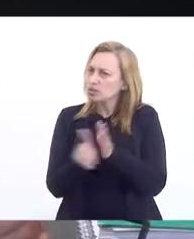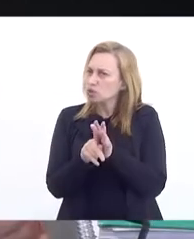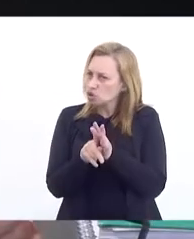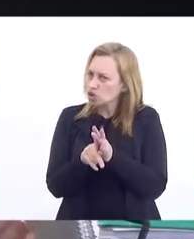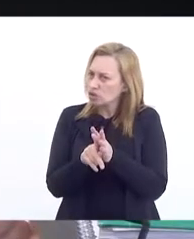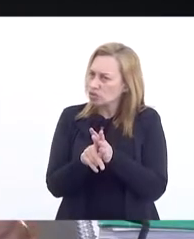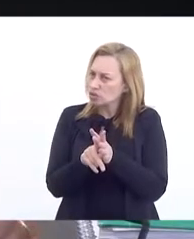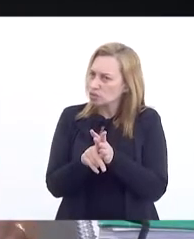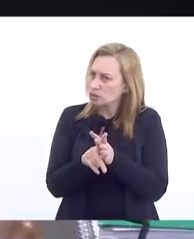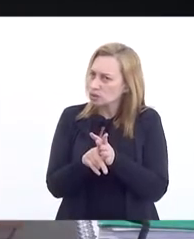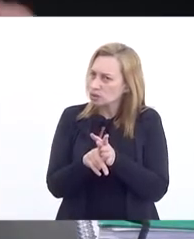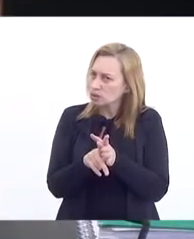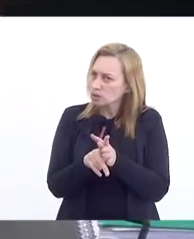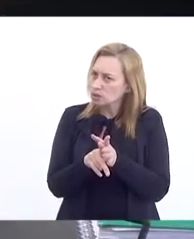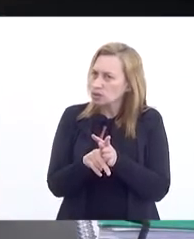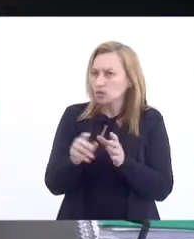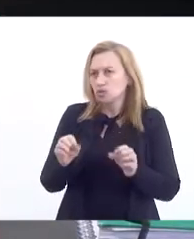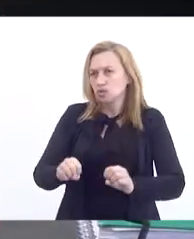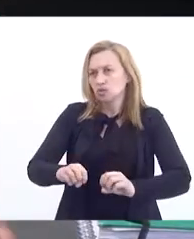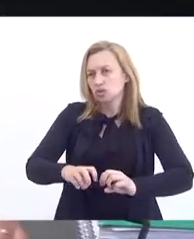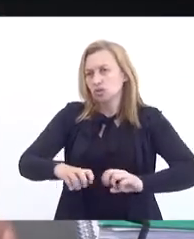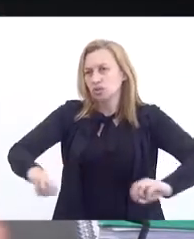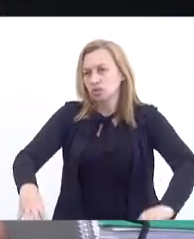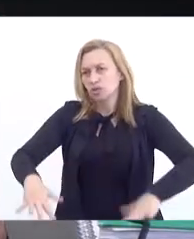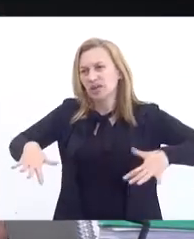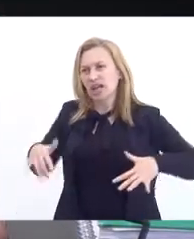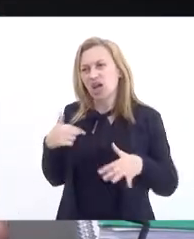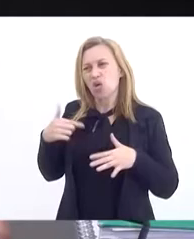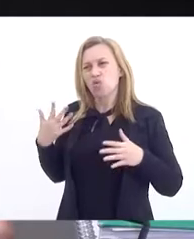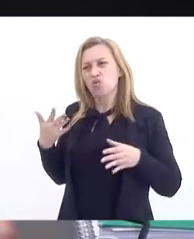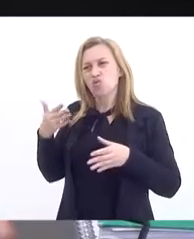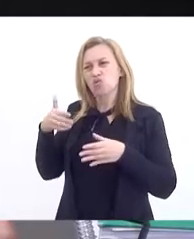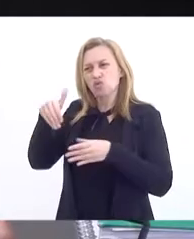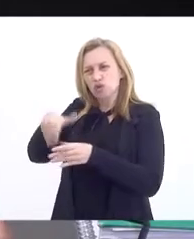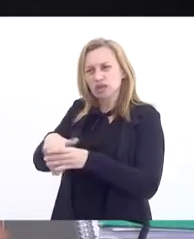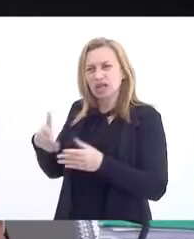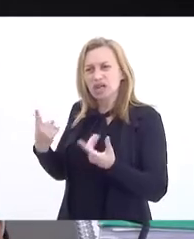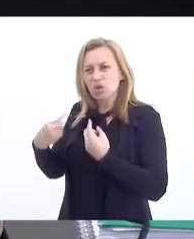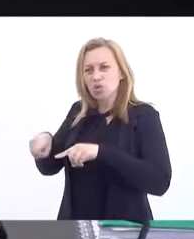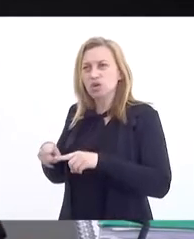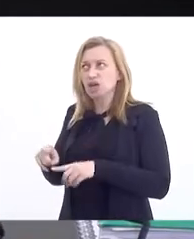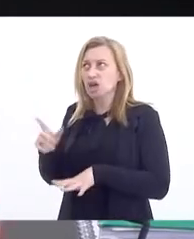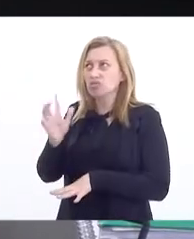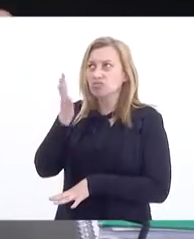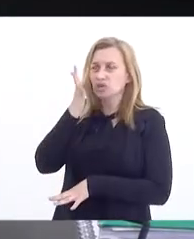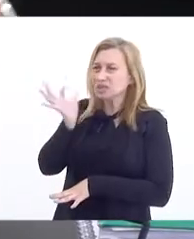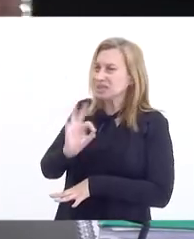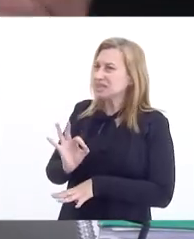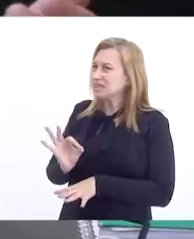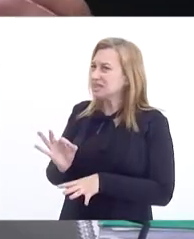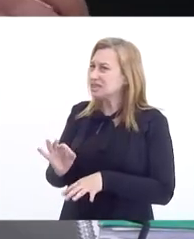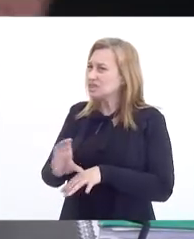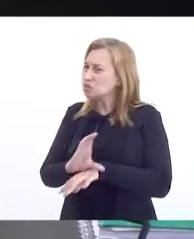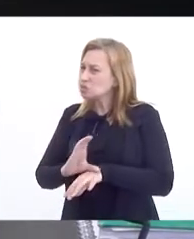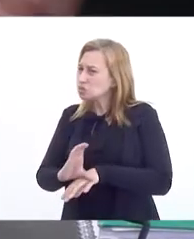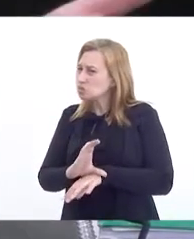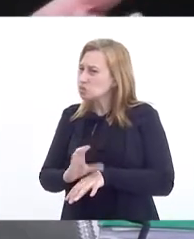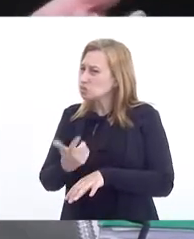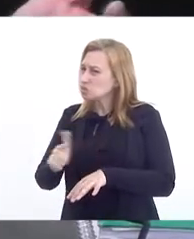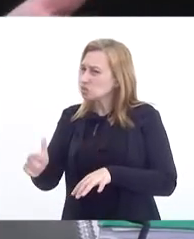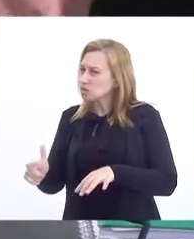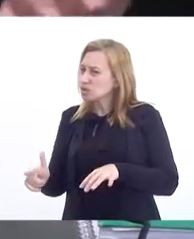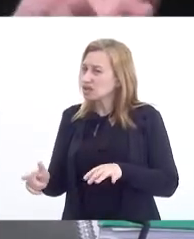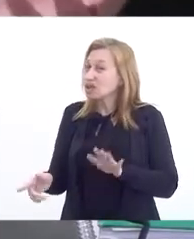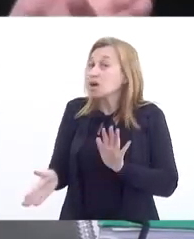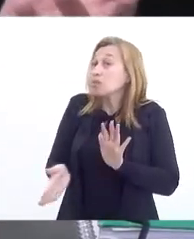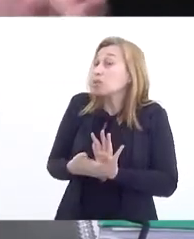fosse para o plenário, eu votaria contra, mas eu entendi que não haveria inconstitucionalidade em propor. Foi esse o meu